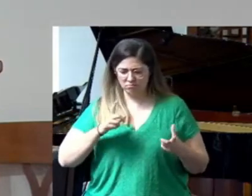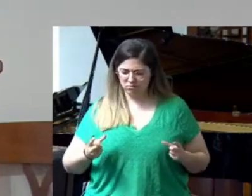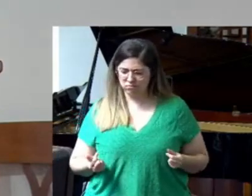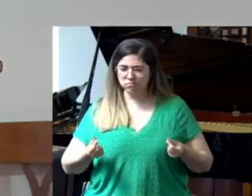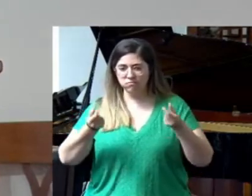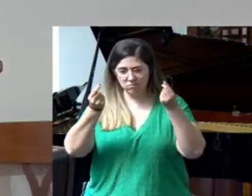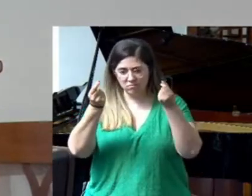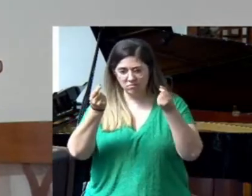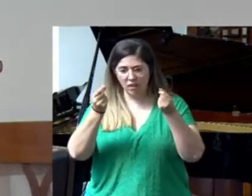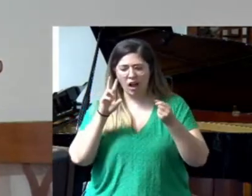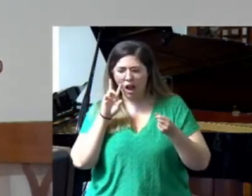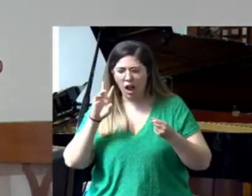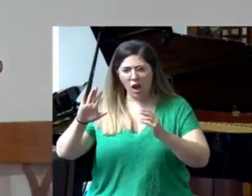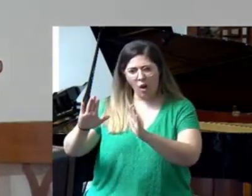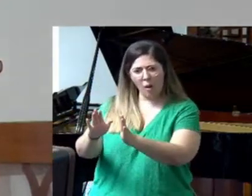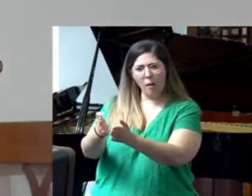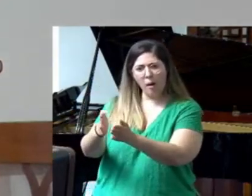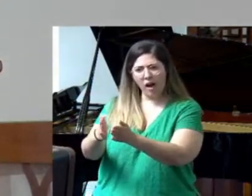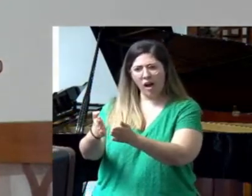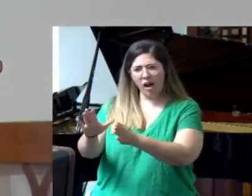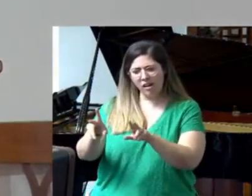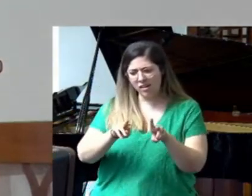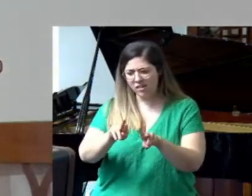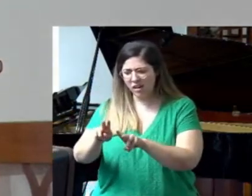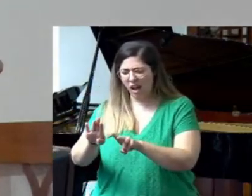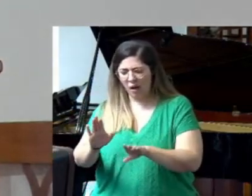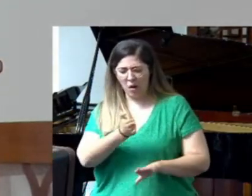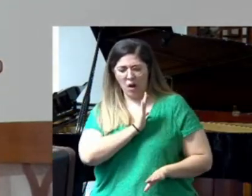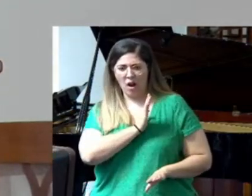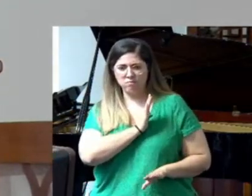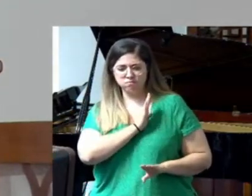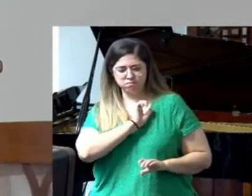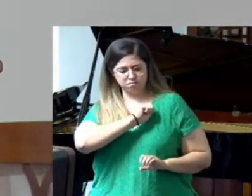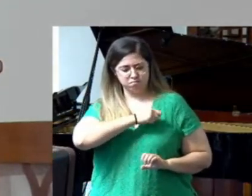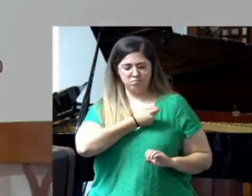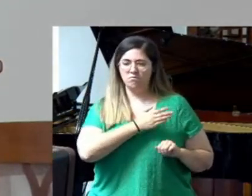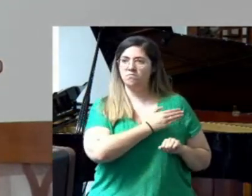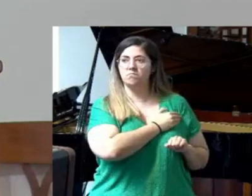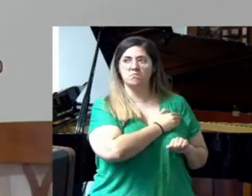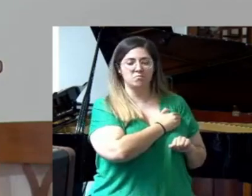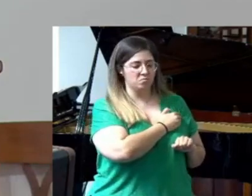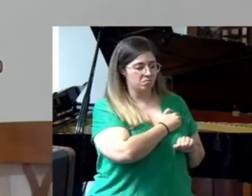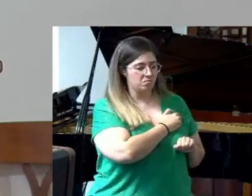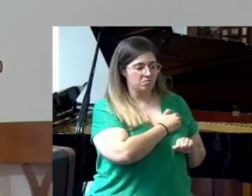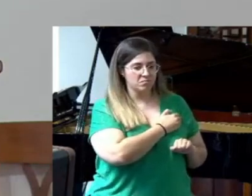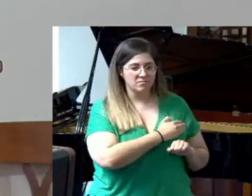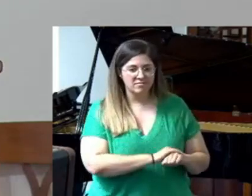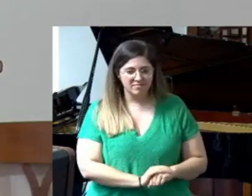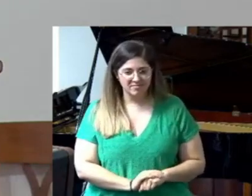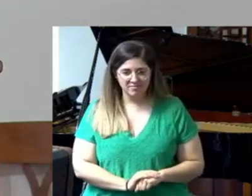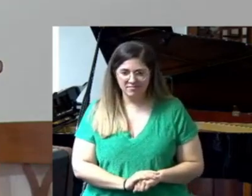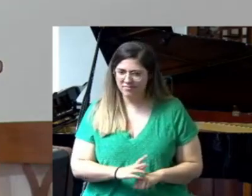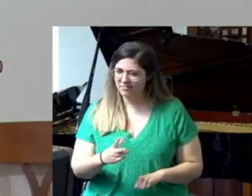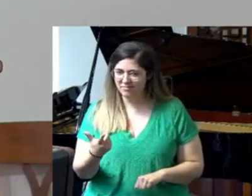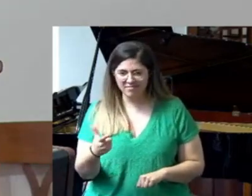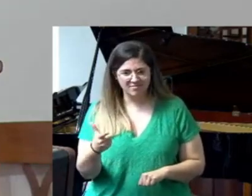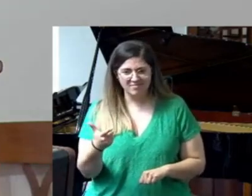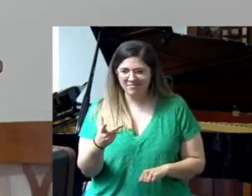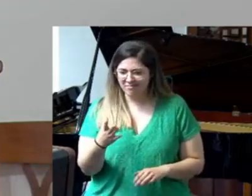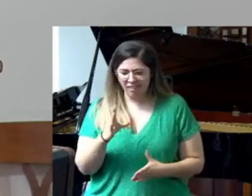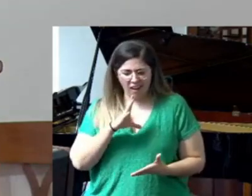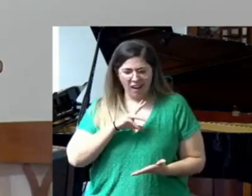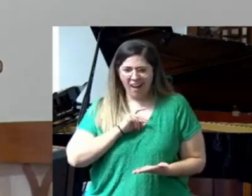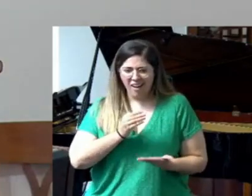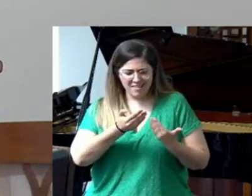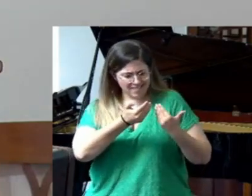irmão padecer necessidade e fechar-lhe o seu coração, não parece que há o amor de Deus nele. Ele usa uma forma um pouquinho diferente.